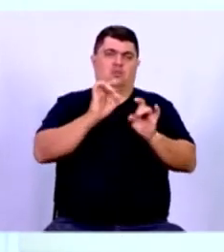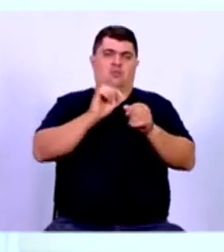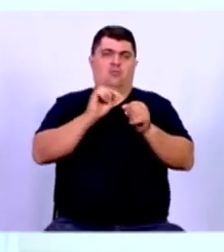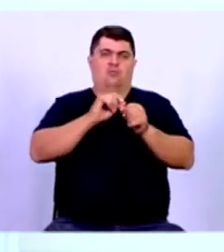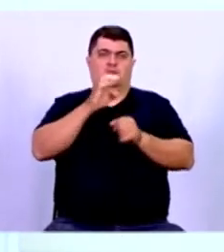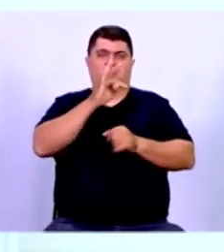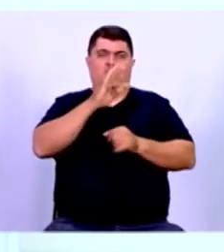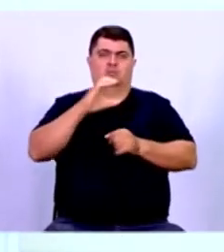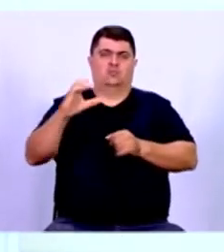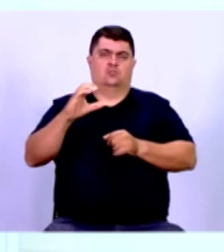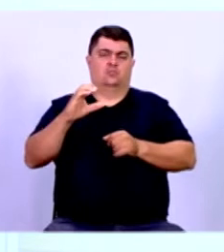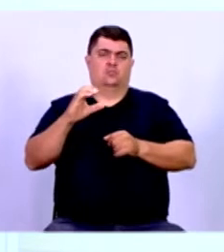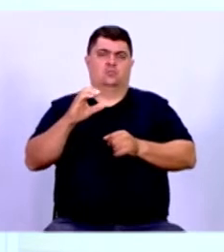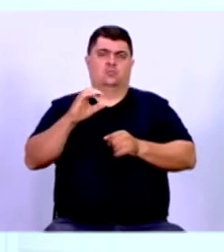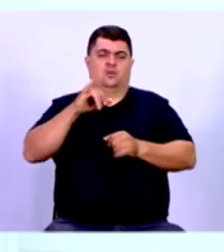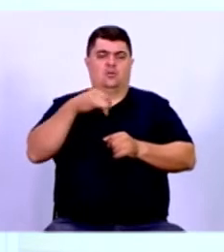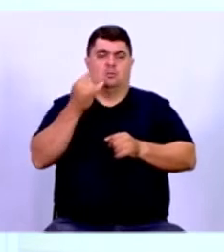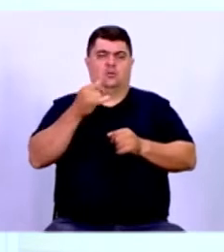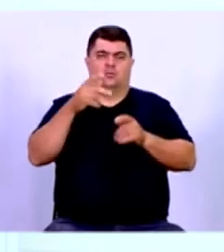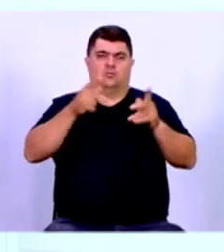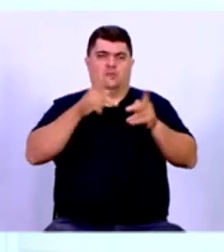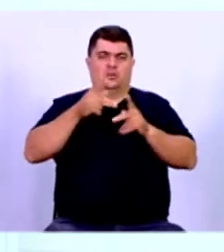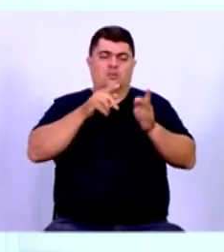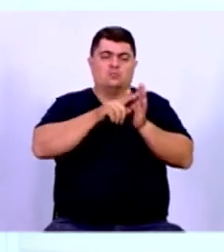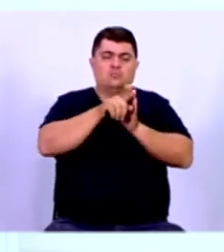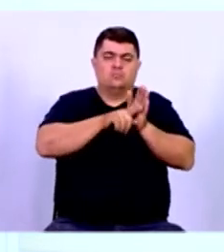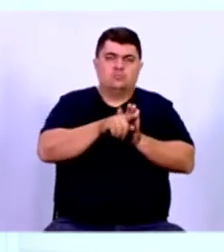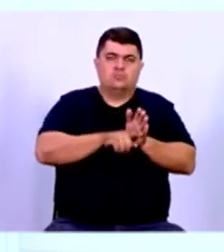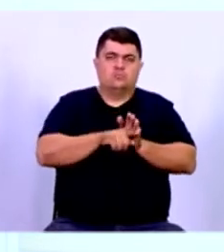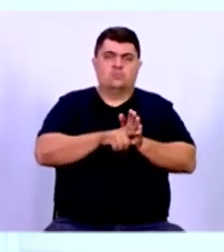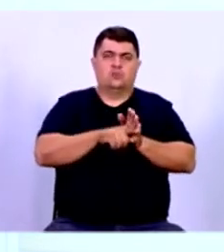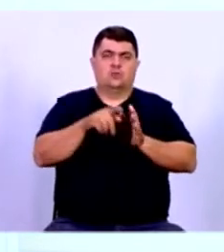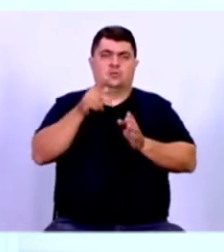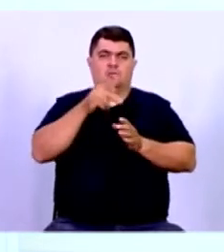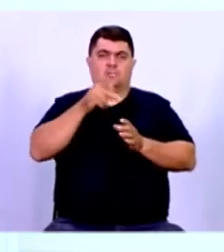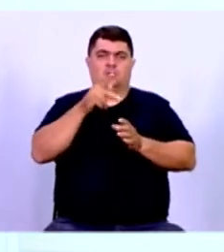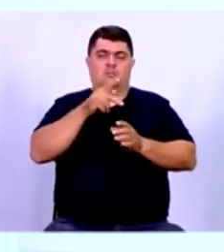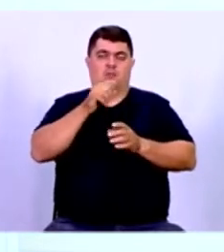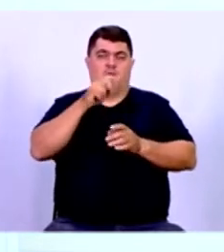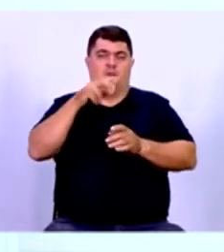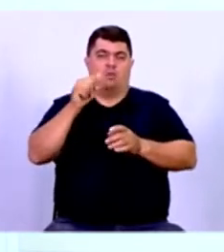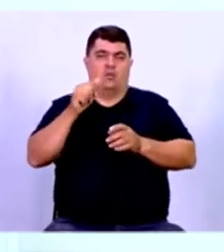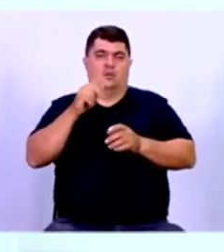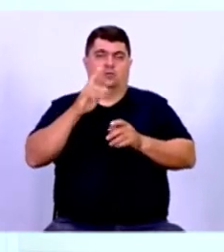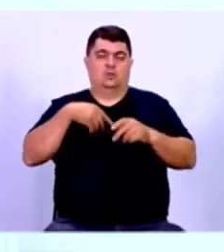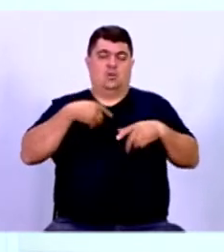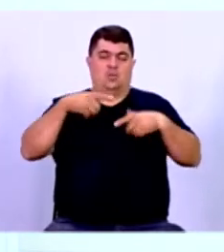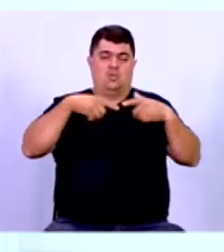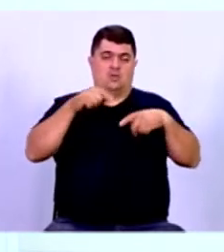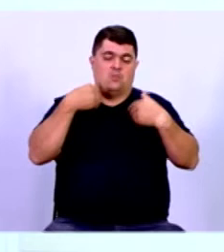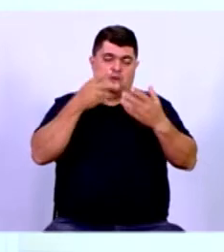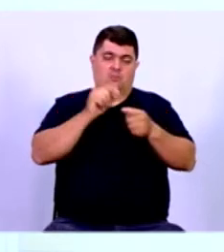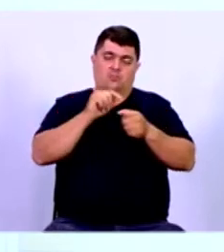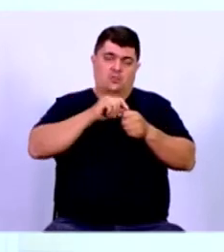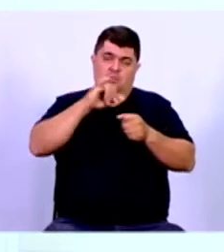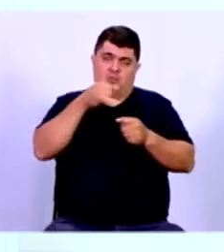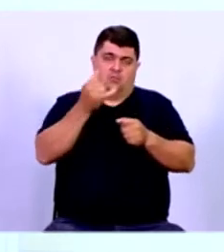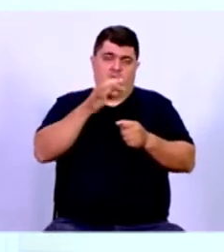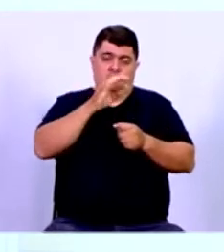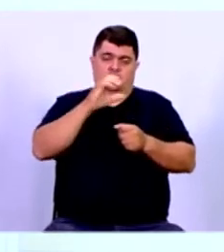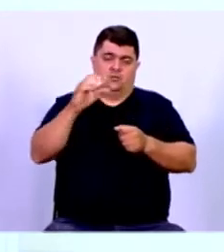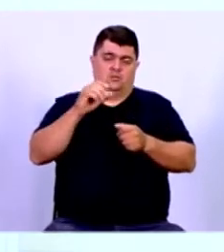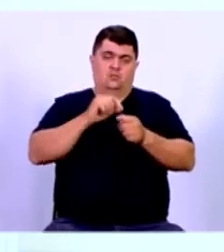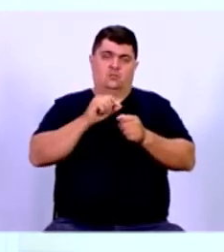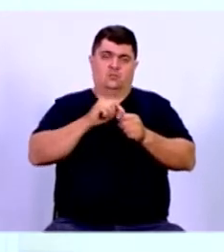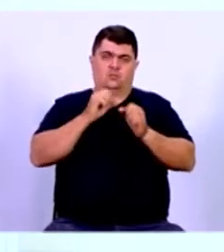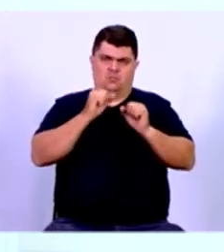um trabalho de conclusão de curso, vou aproveitar o meu projeto de pesquisa, que a professora Sara e a professora Anabela deram um monte de trabalho para mim, e vou fazer no lugar do